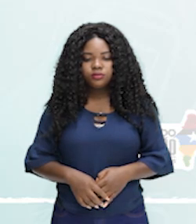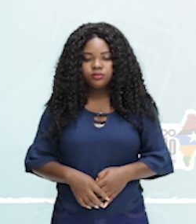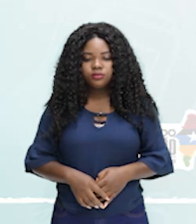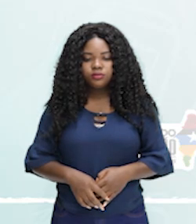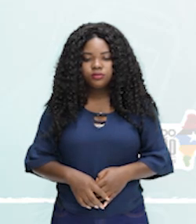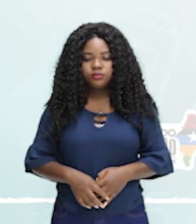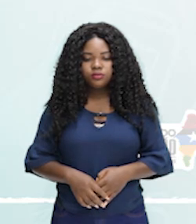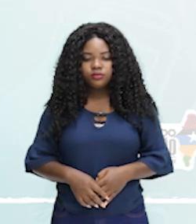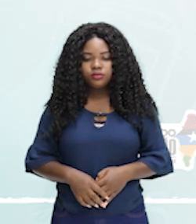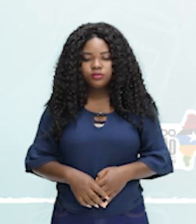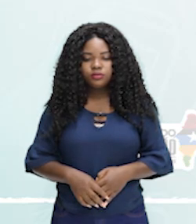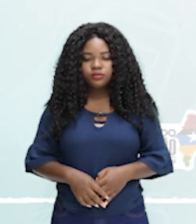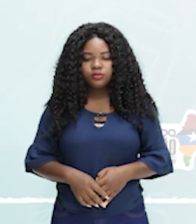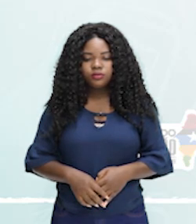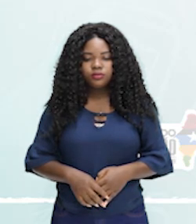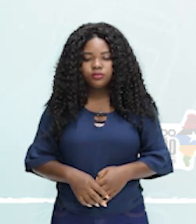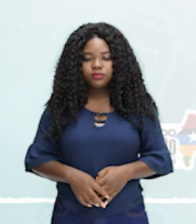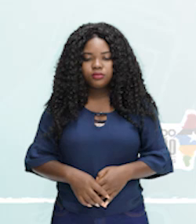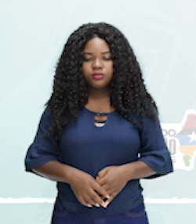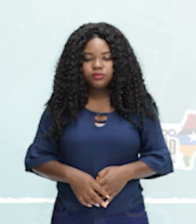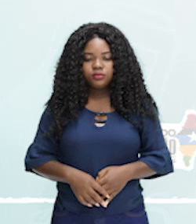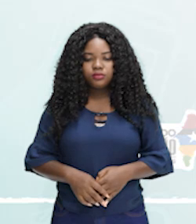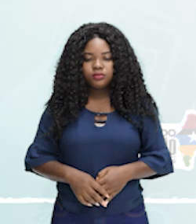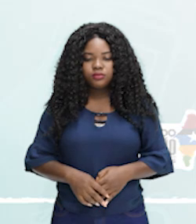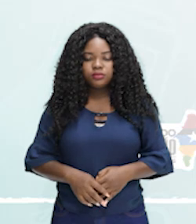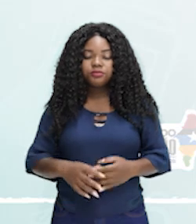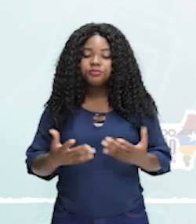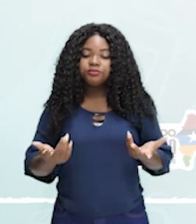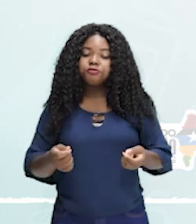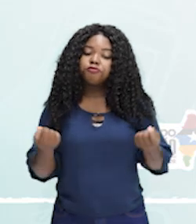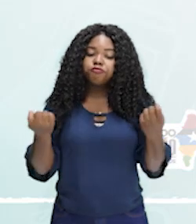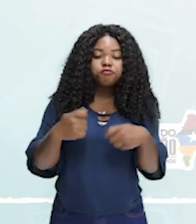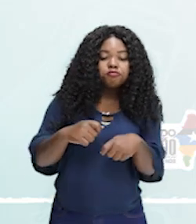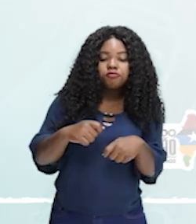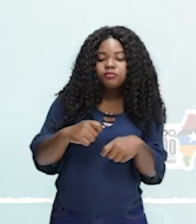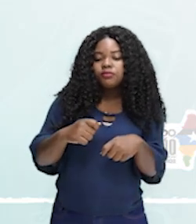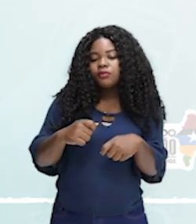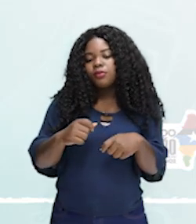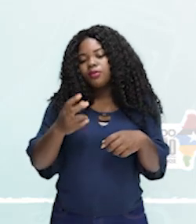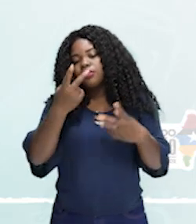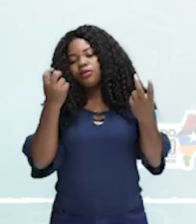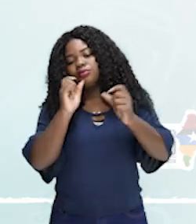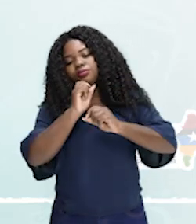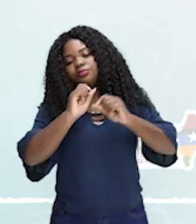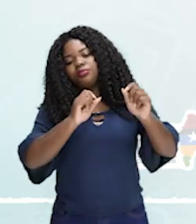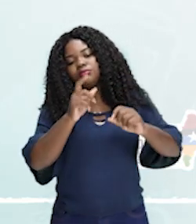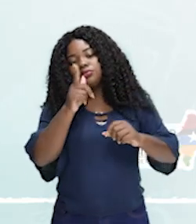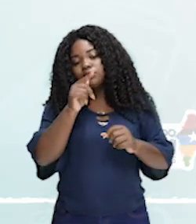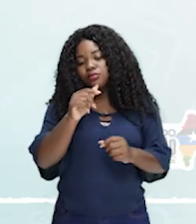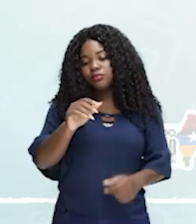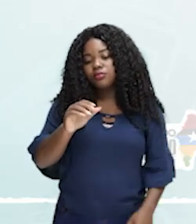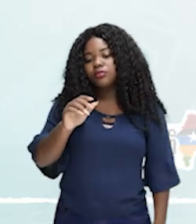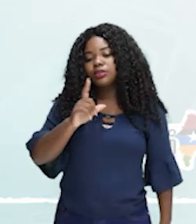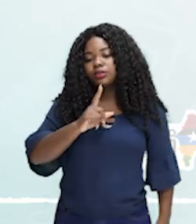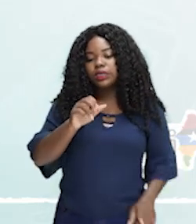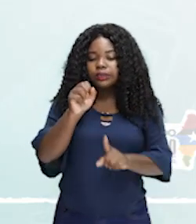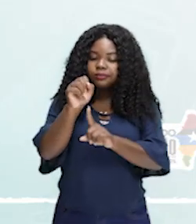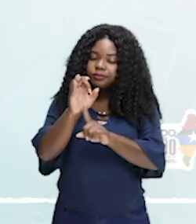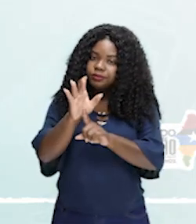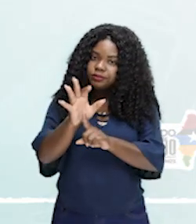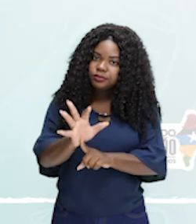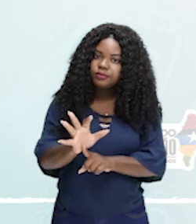permitem concluir que essa água eu não consigo concluir, turma, que a água é gasosa. Então,